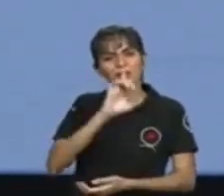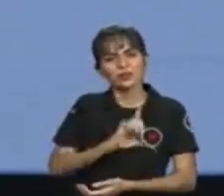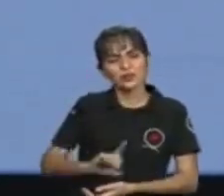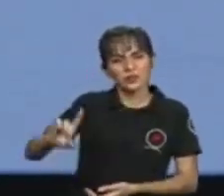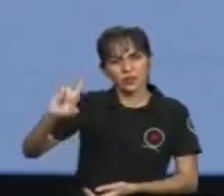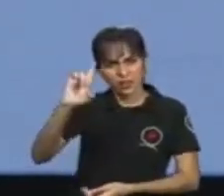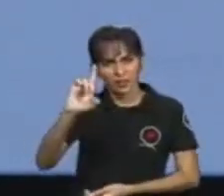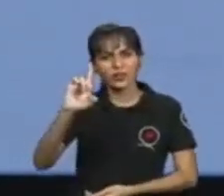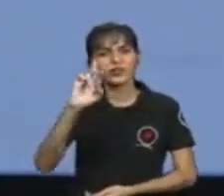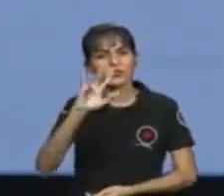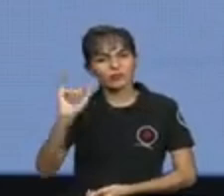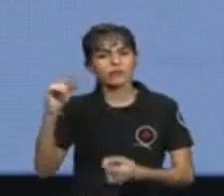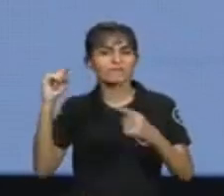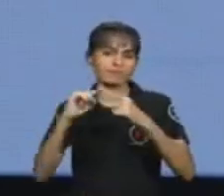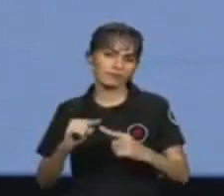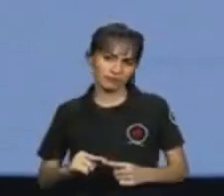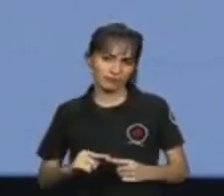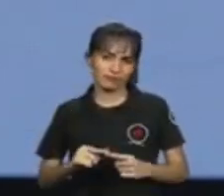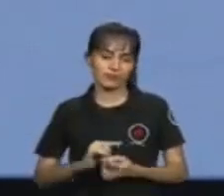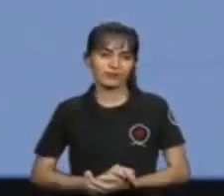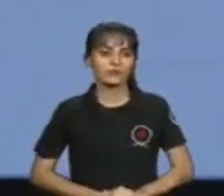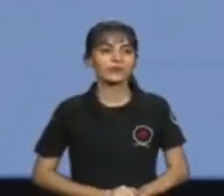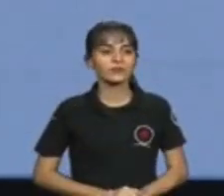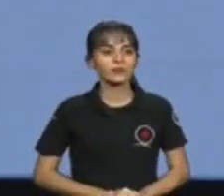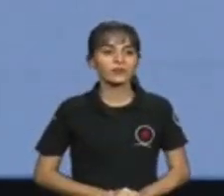elas vão se cumprir.